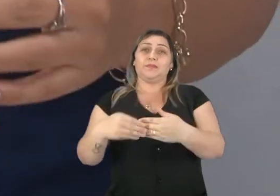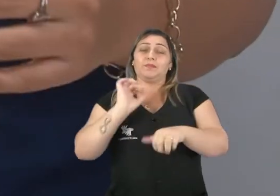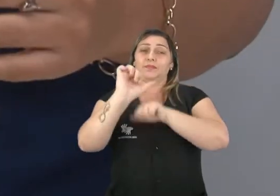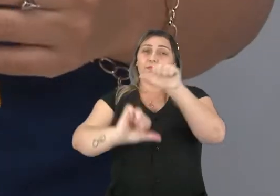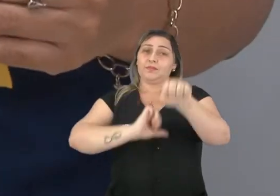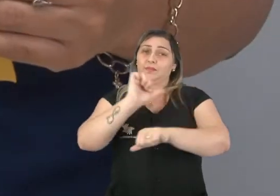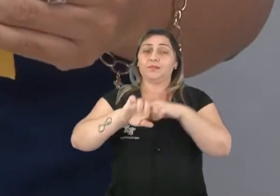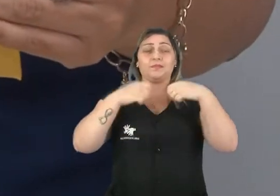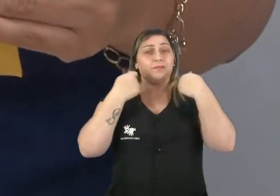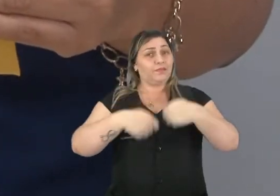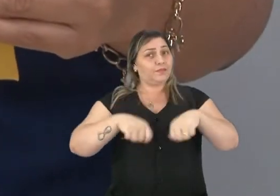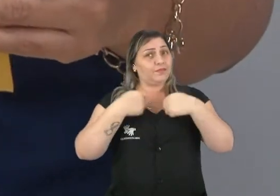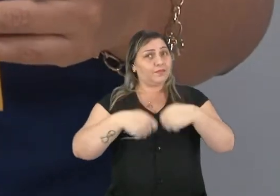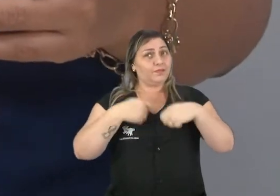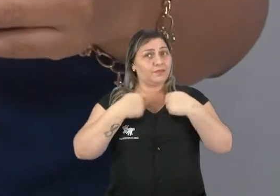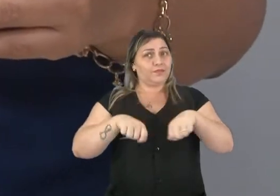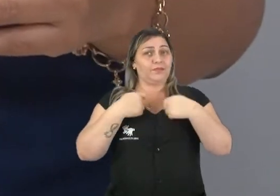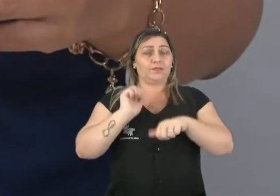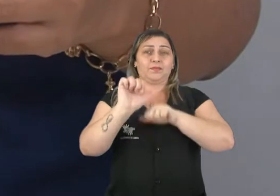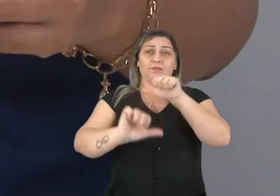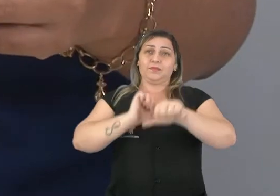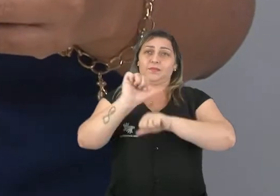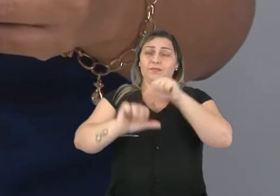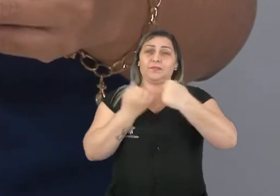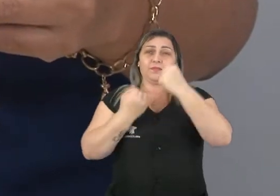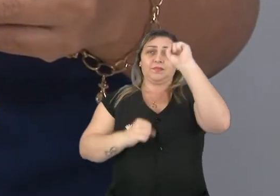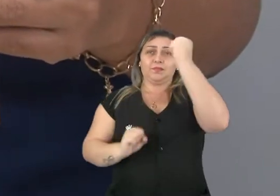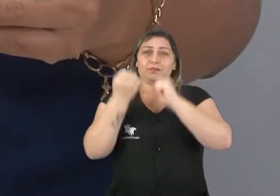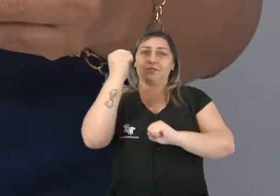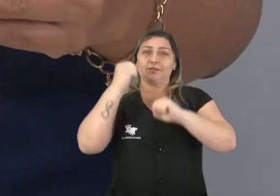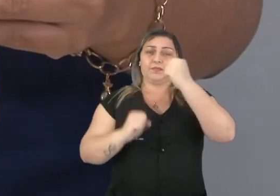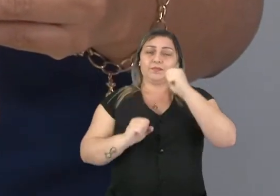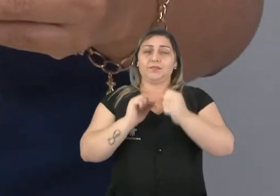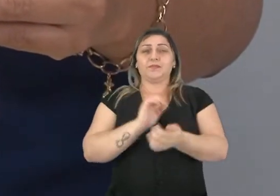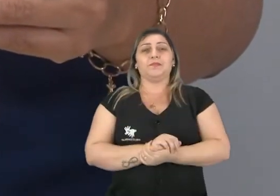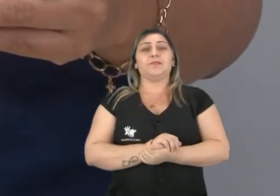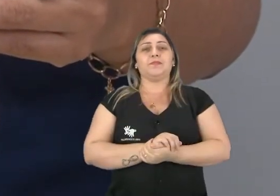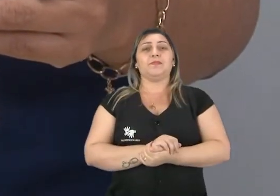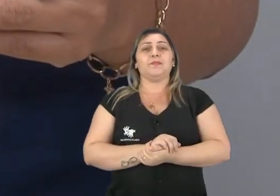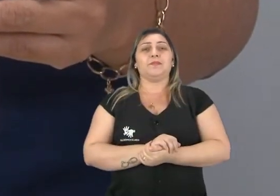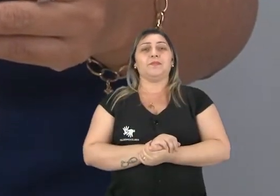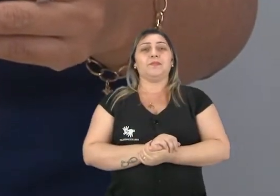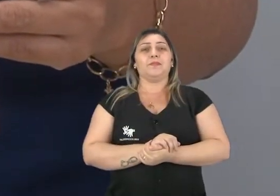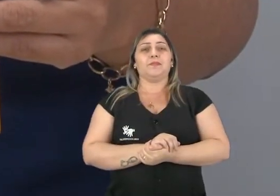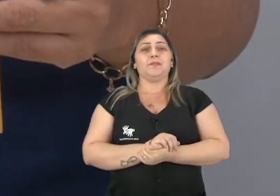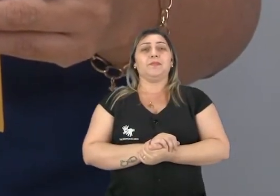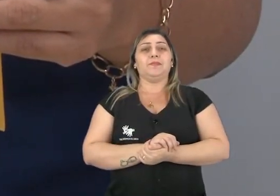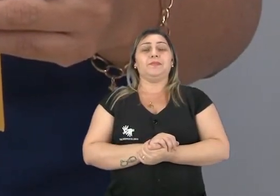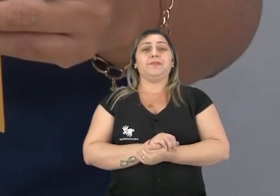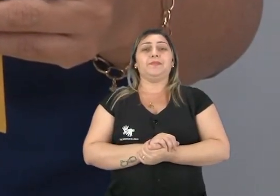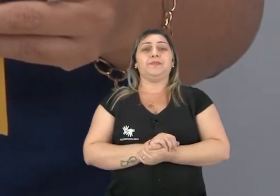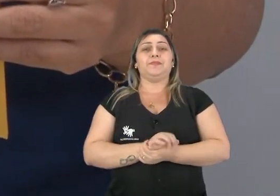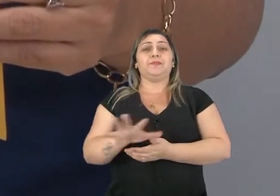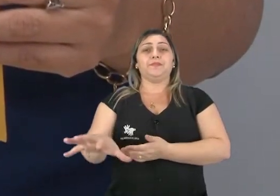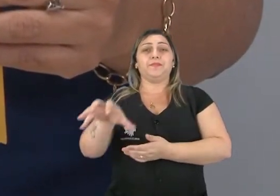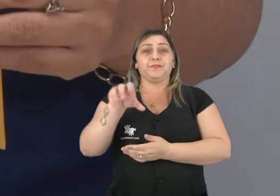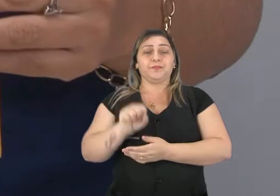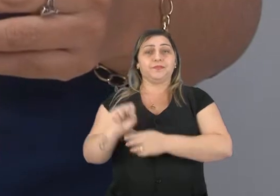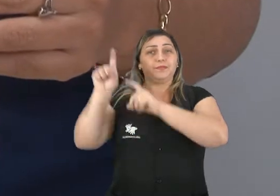industrializados, precisam passar pelo processo de industrialização. Então, ele é retirado, certo? Lá